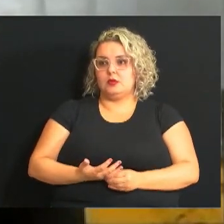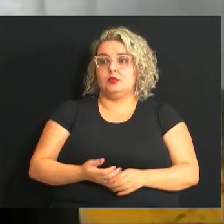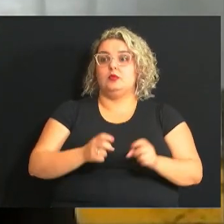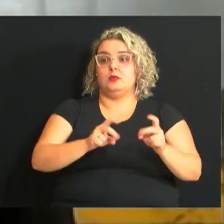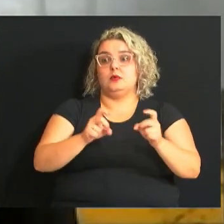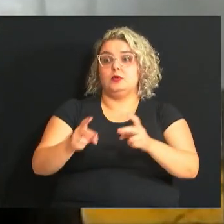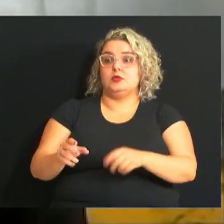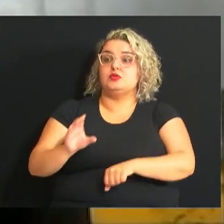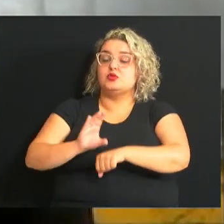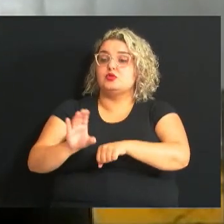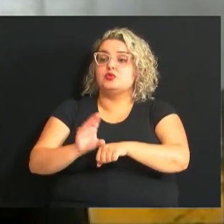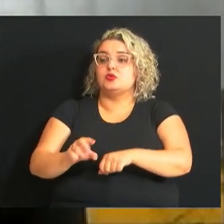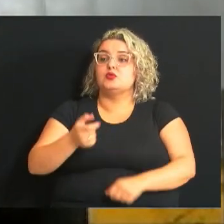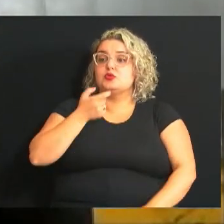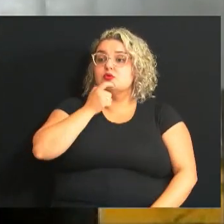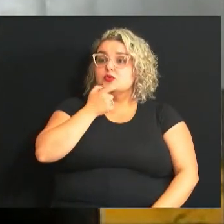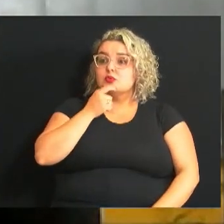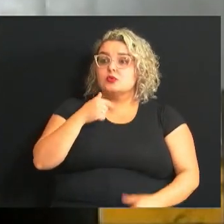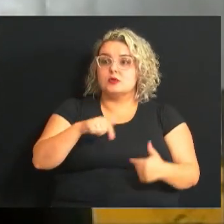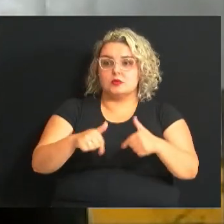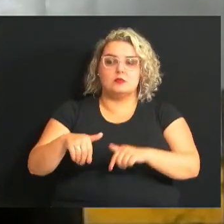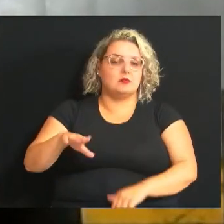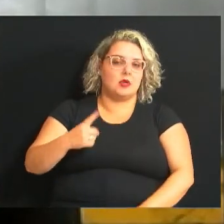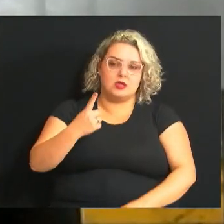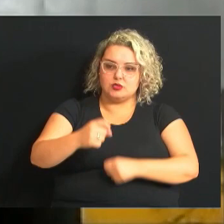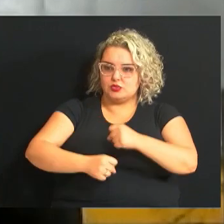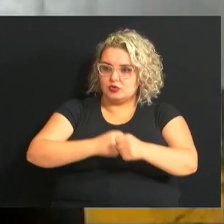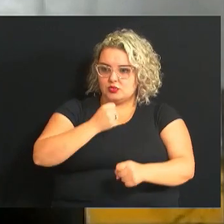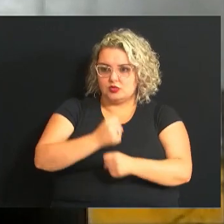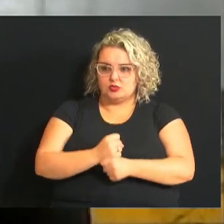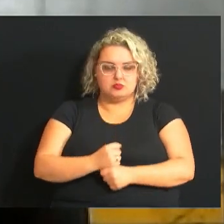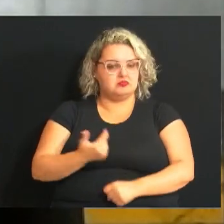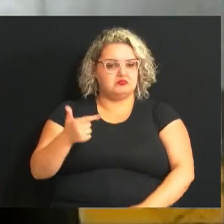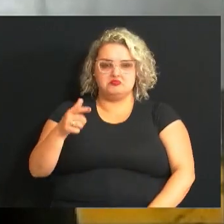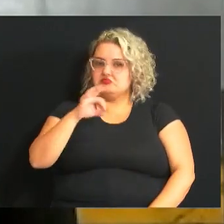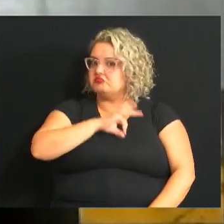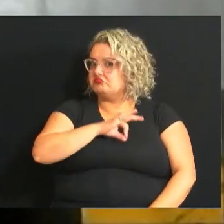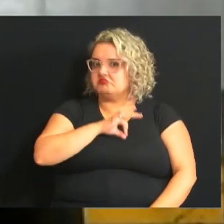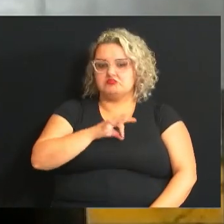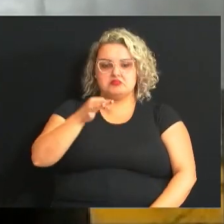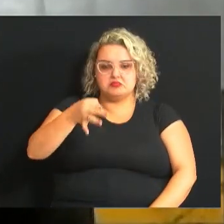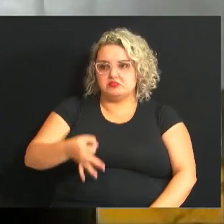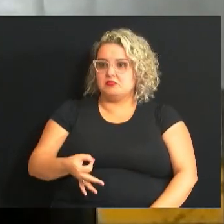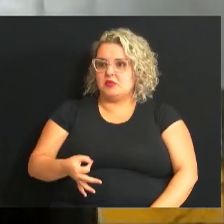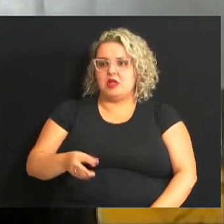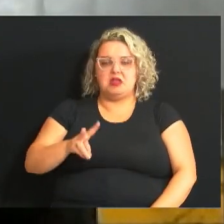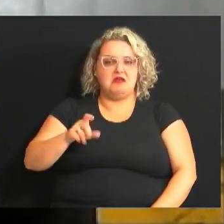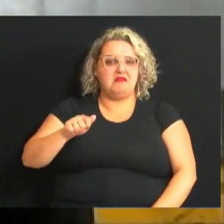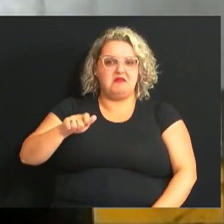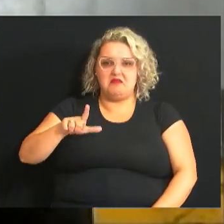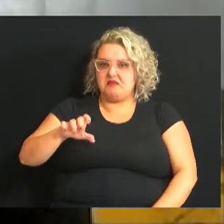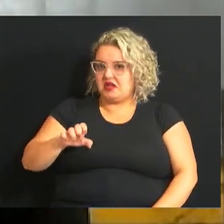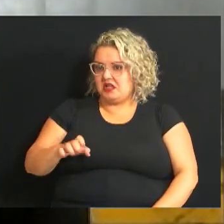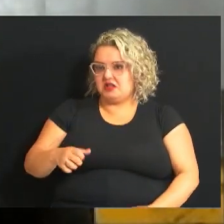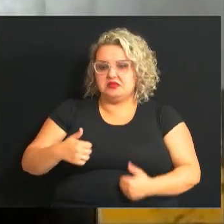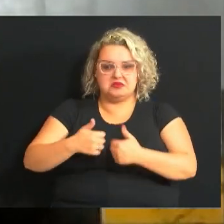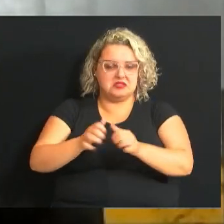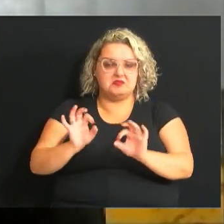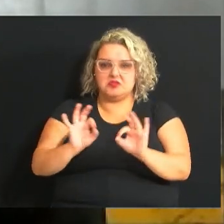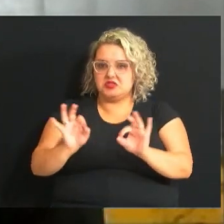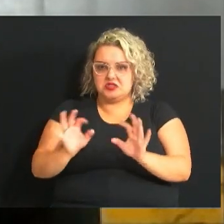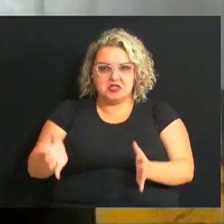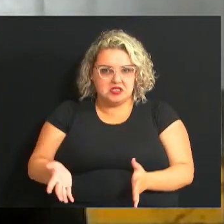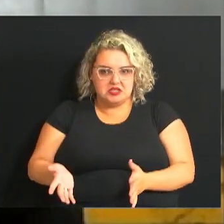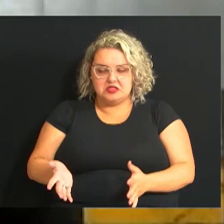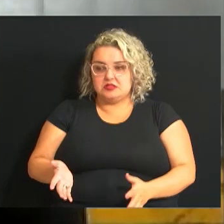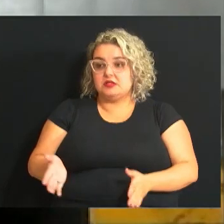eu trabalhei por mais de um ano só por comissão, sem salário fixo, sem vale transporte. E naquela época,